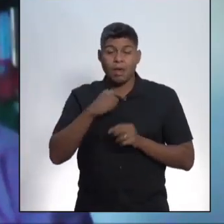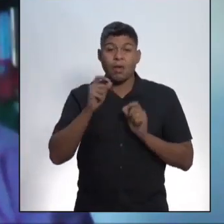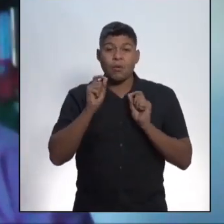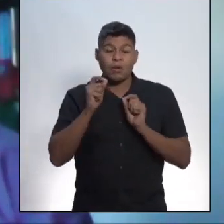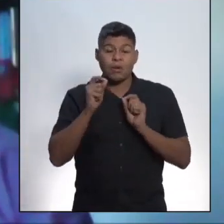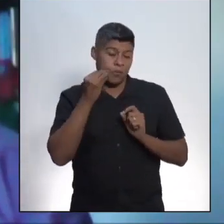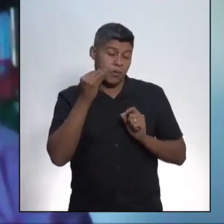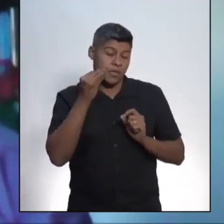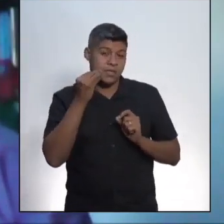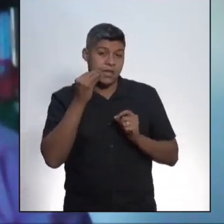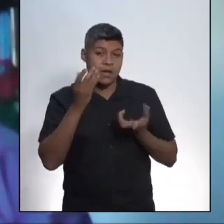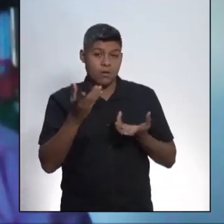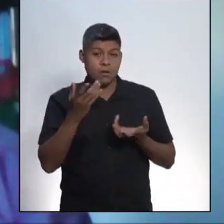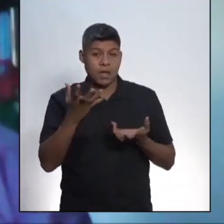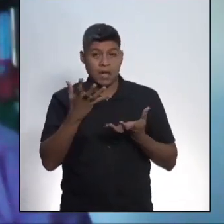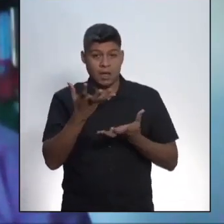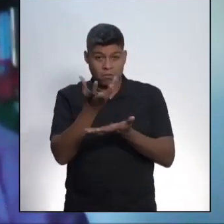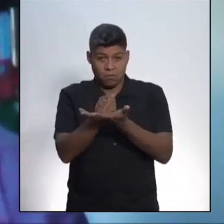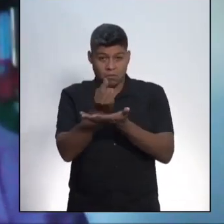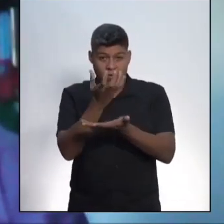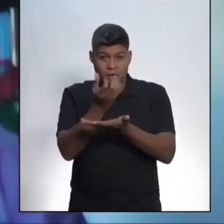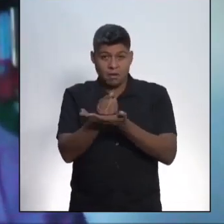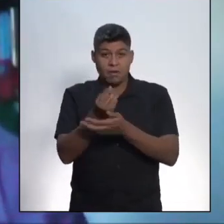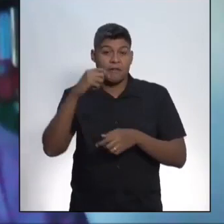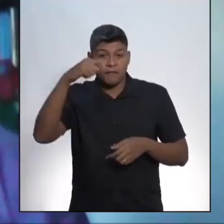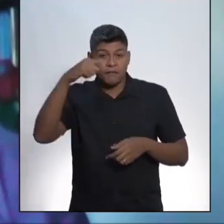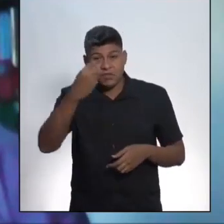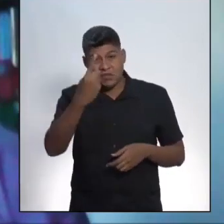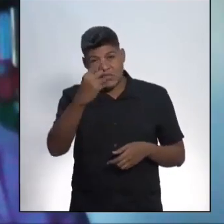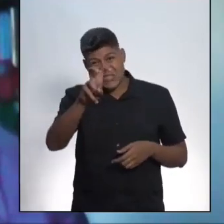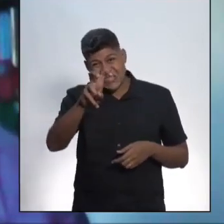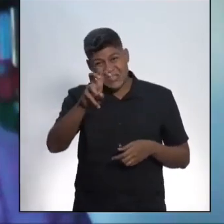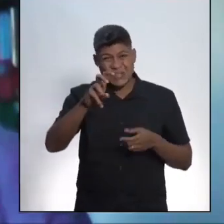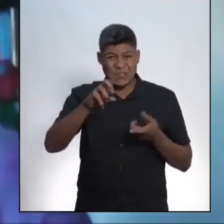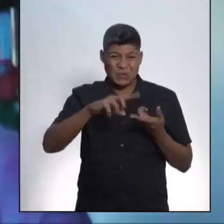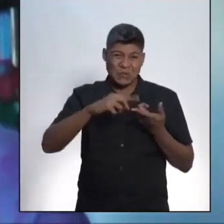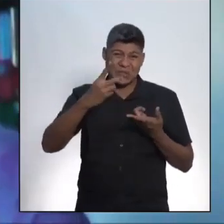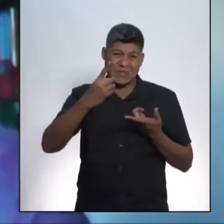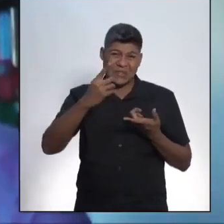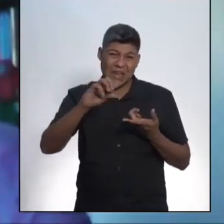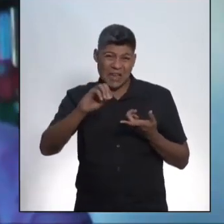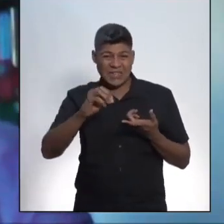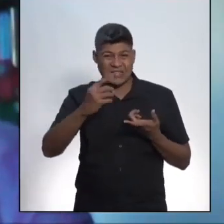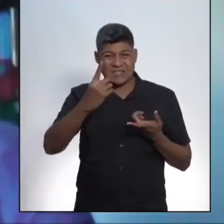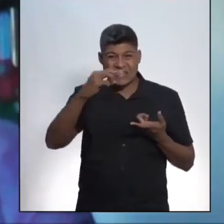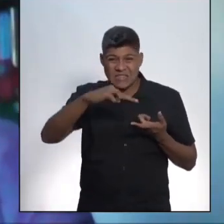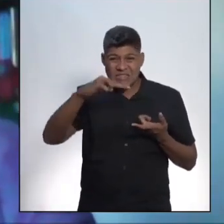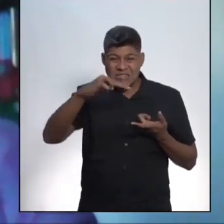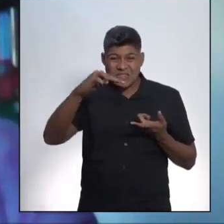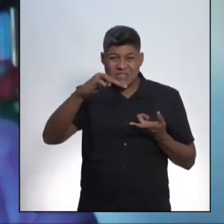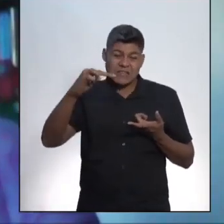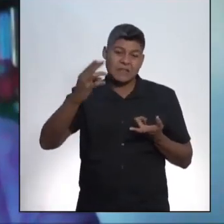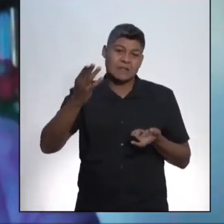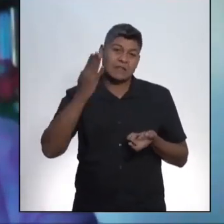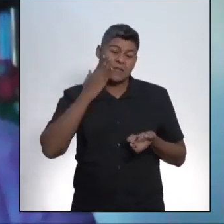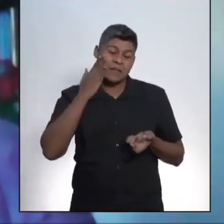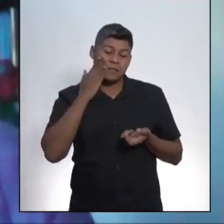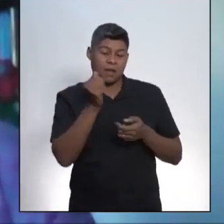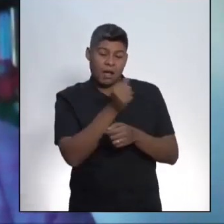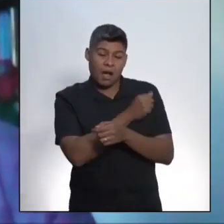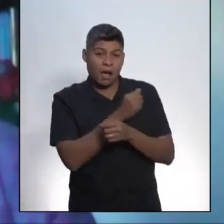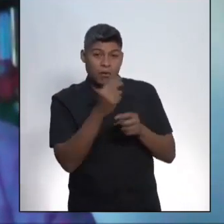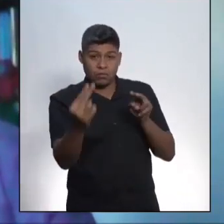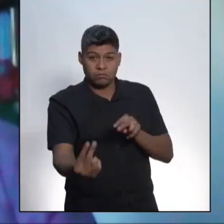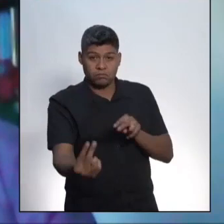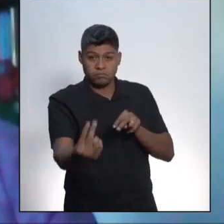essa opção, eu vou gravar pequenos vídeos de 5, 10, 15 minutos, junto com a orientação da atividade, para que o aluno me